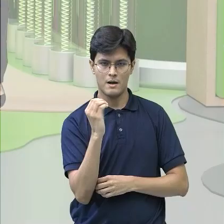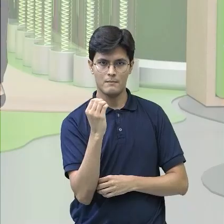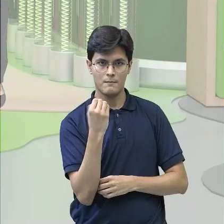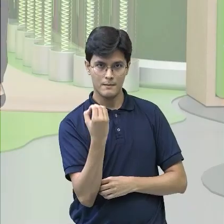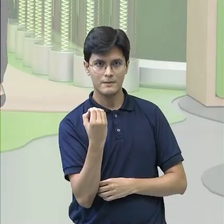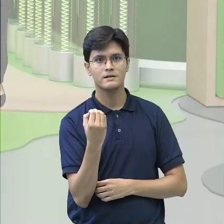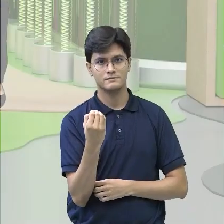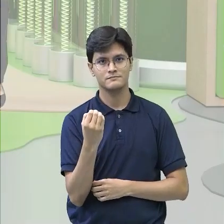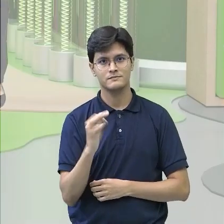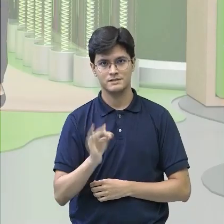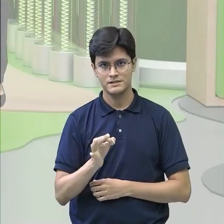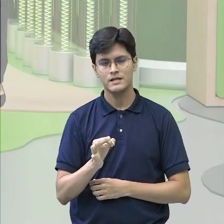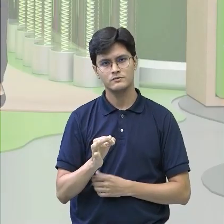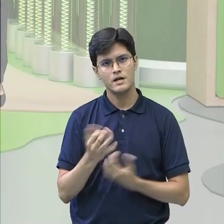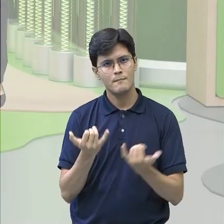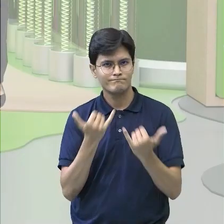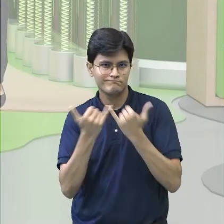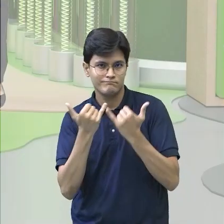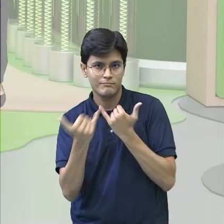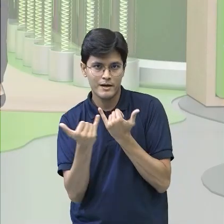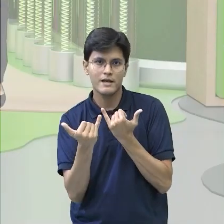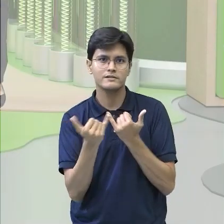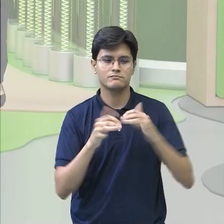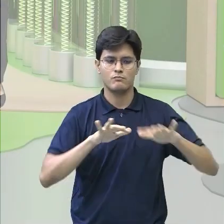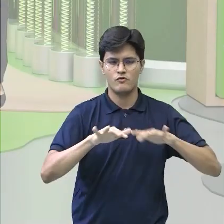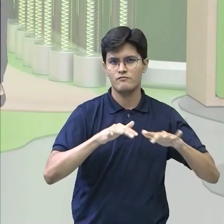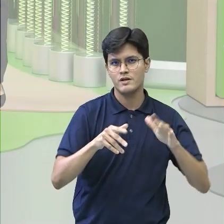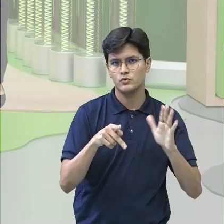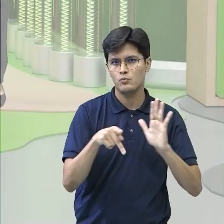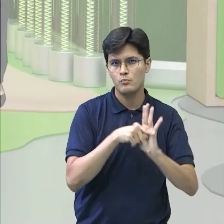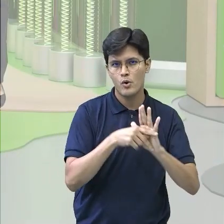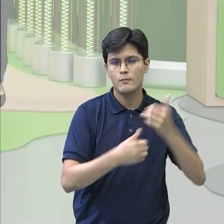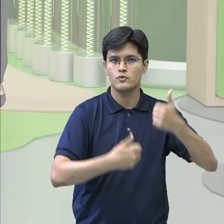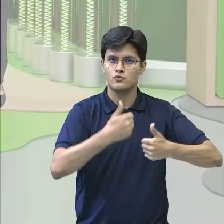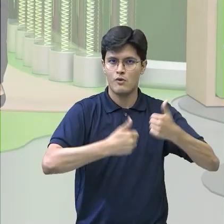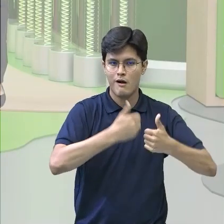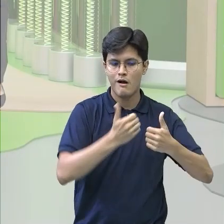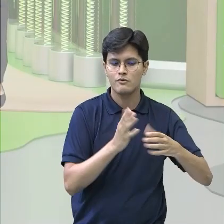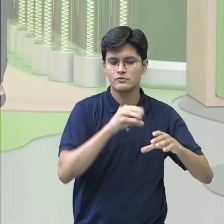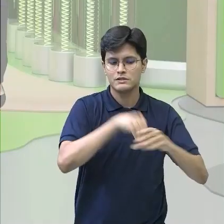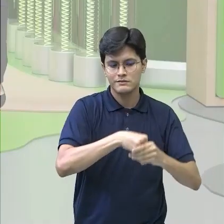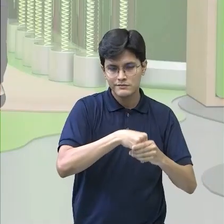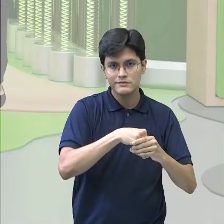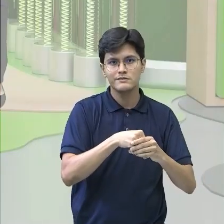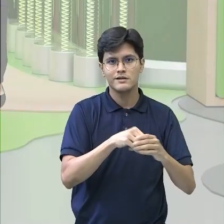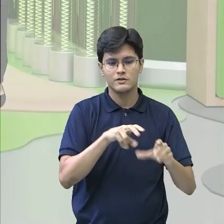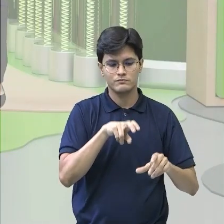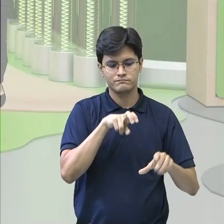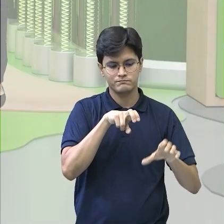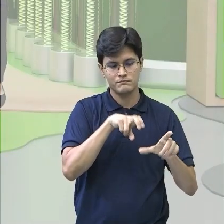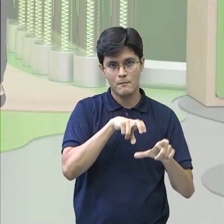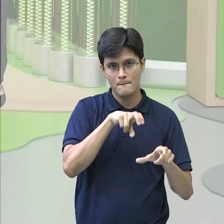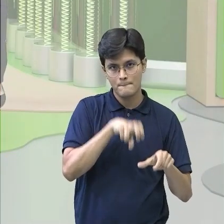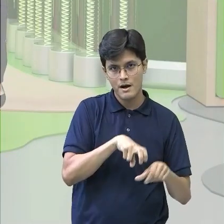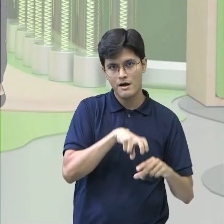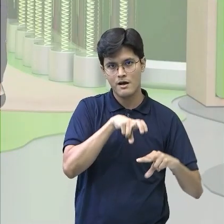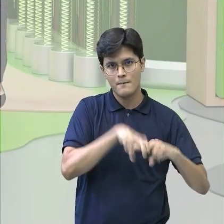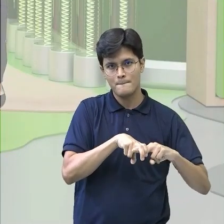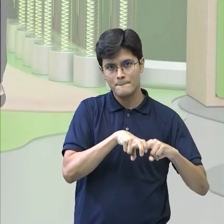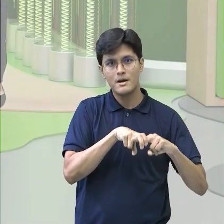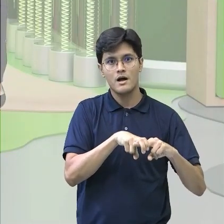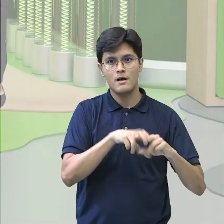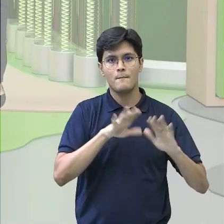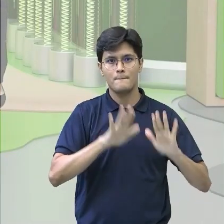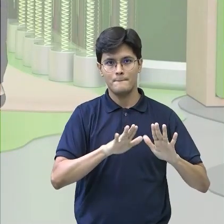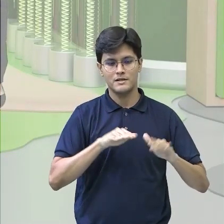viu no início, né? Aparentemente nós estamos parados, mas ao redor a gente percebe que ele está em movimento, né? Então,